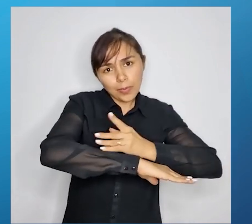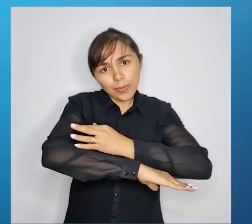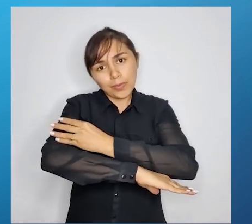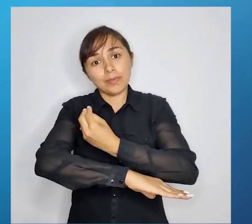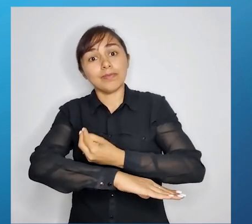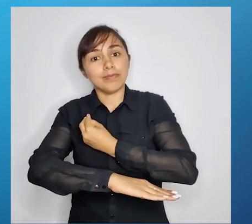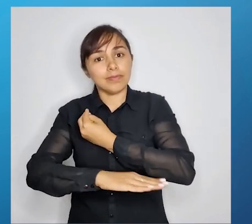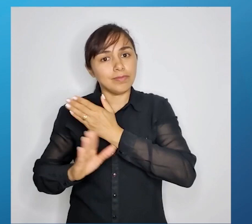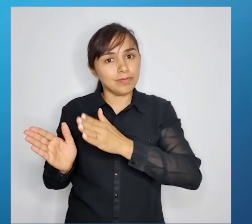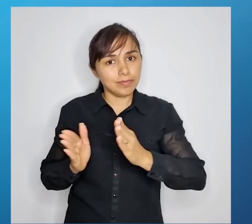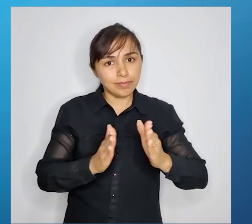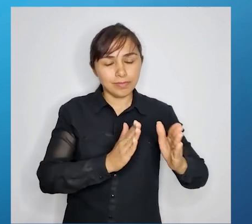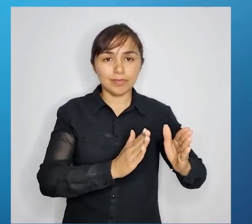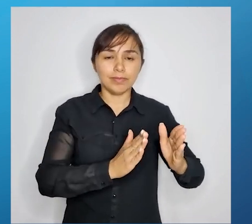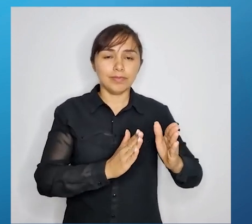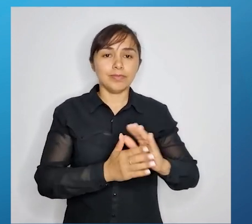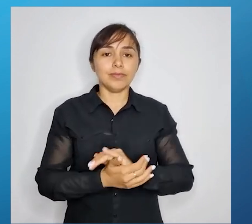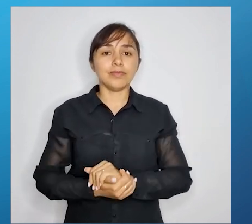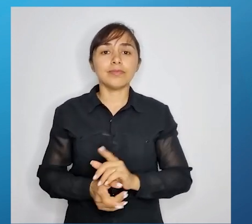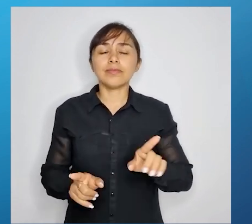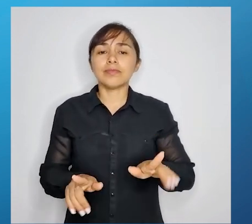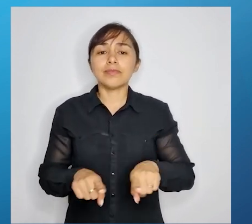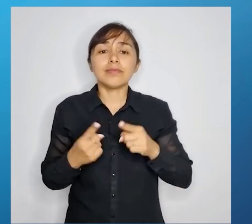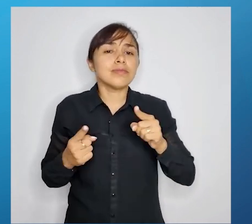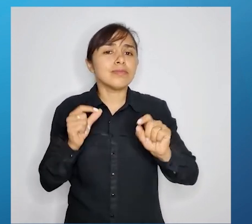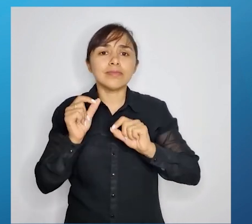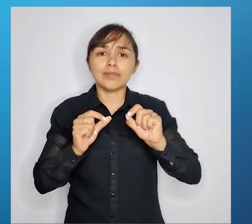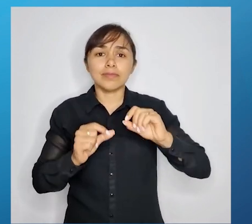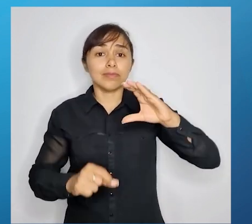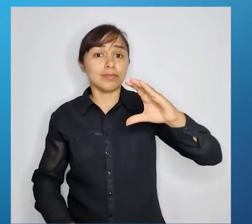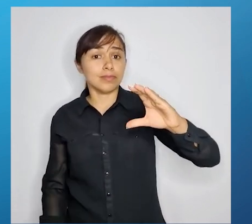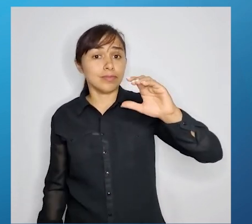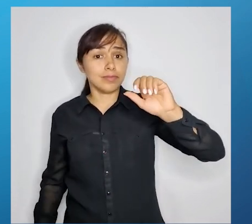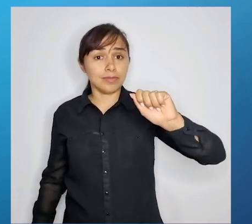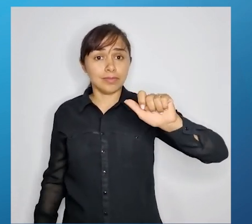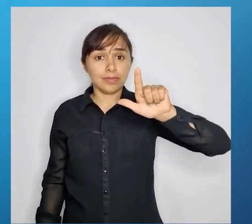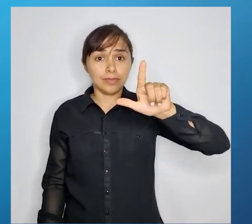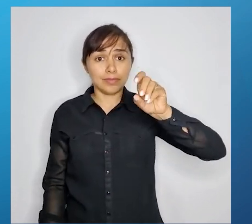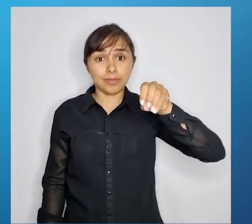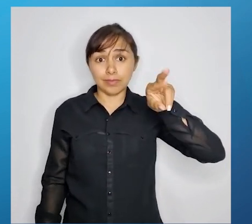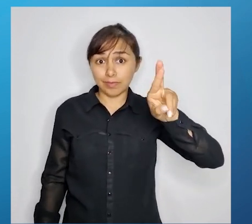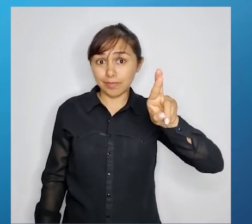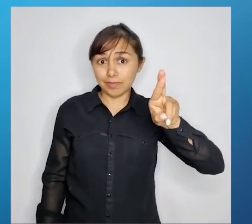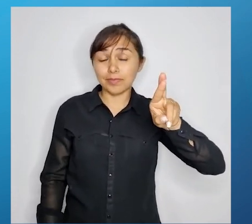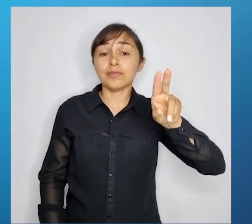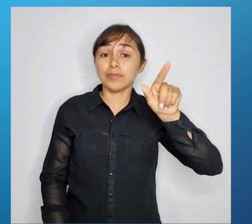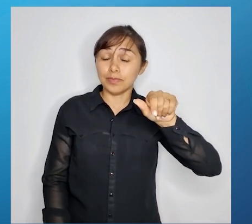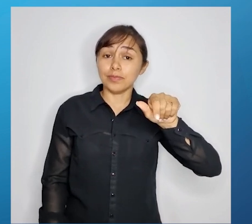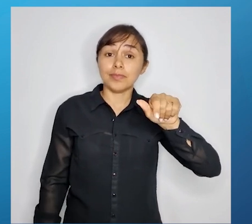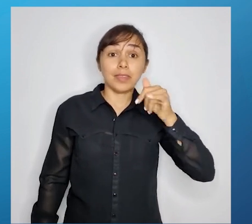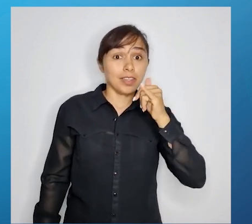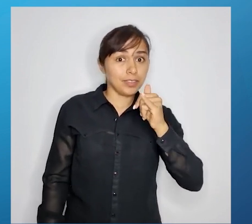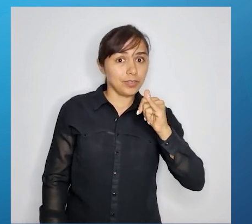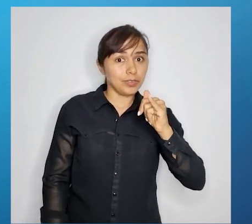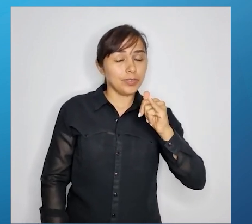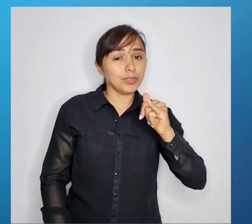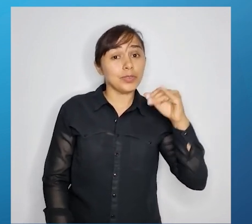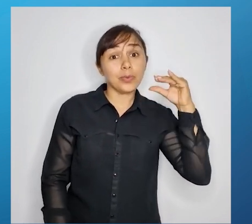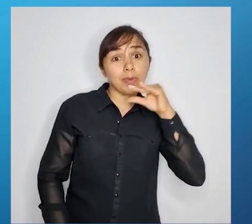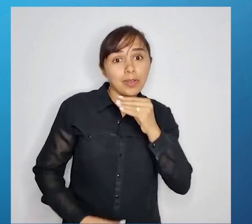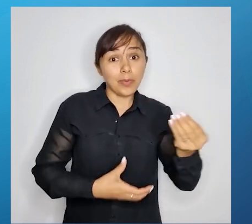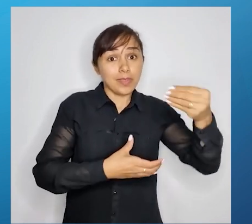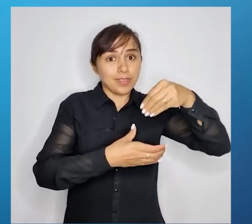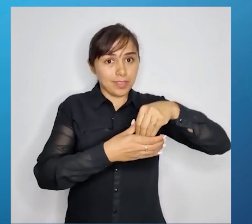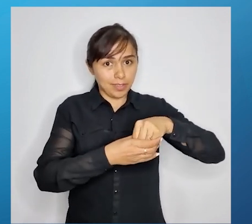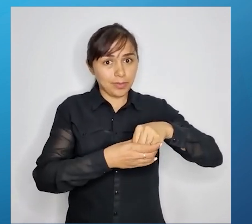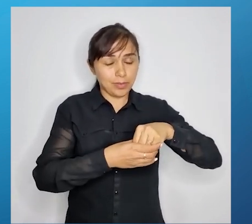cotidiana. Mas afinal, o que é o calor? O calor é definido como a energia térmica que é transferida de um